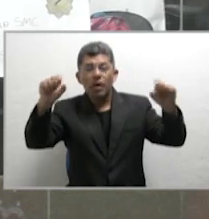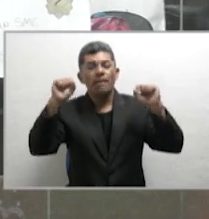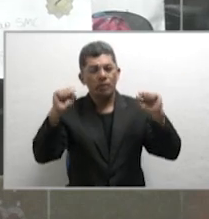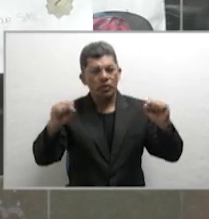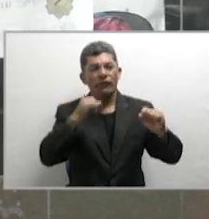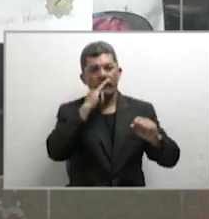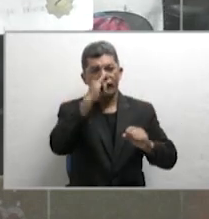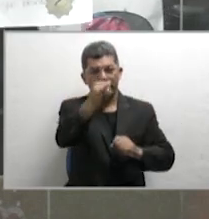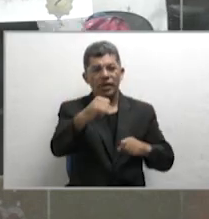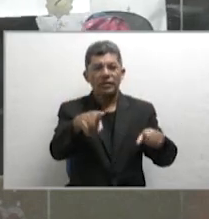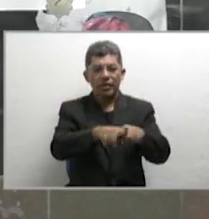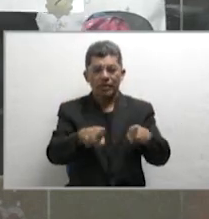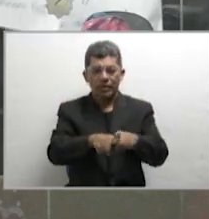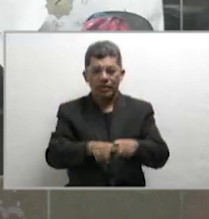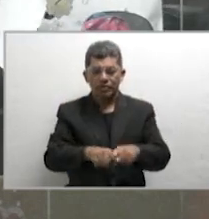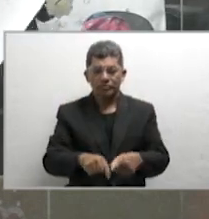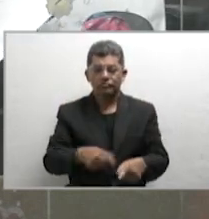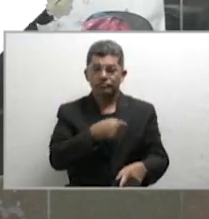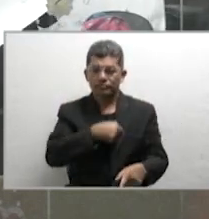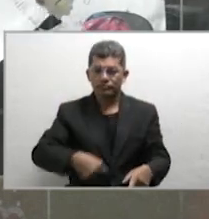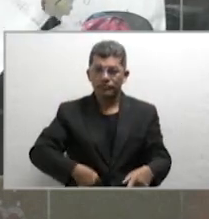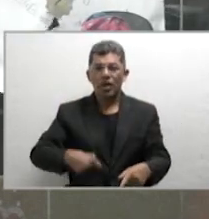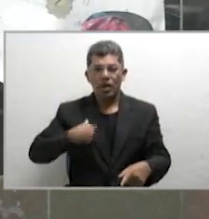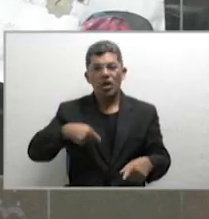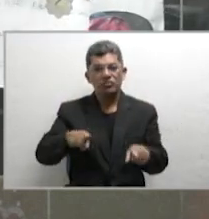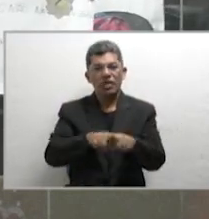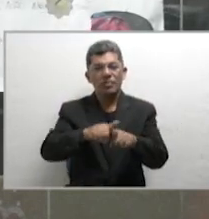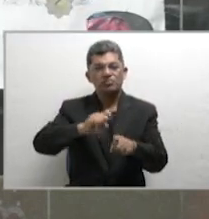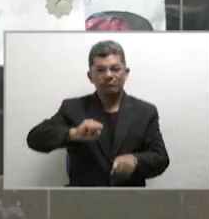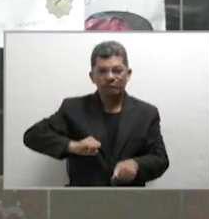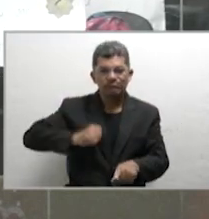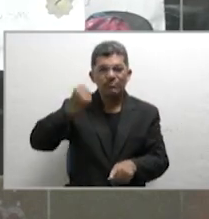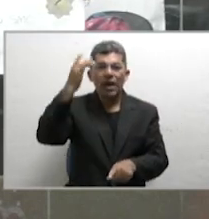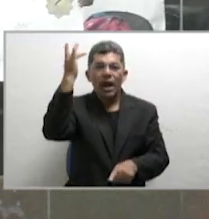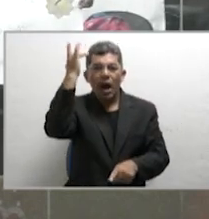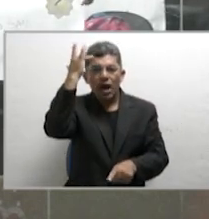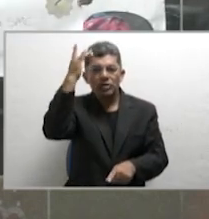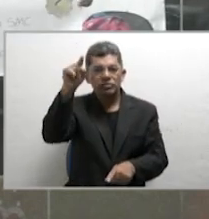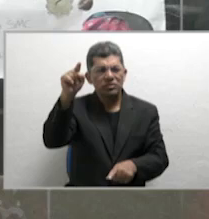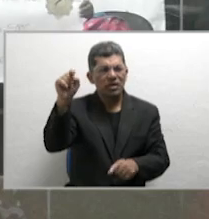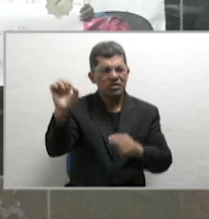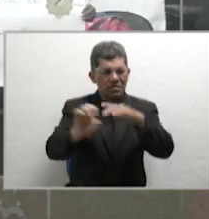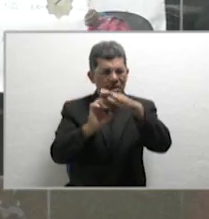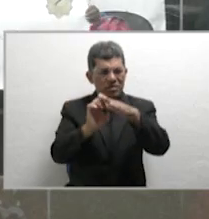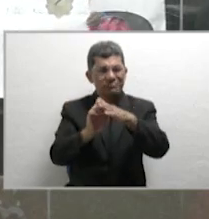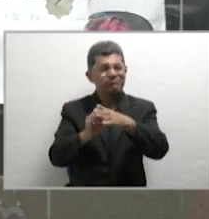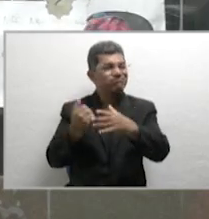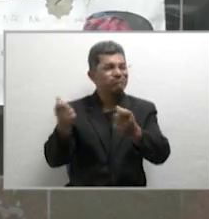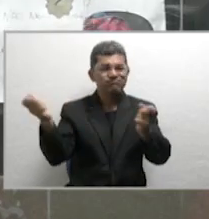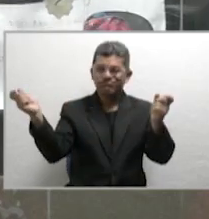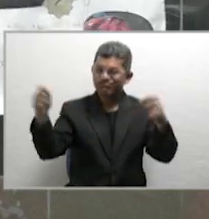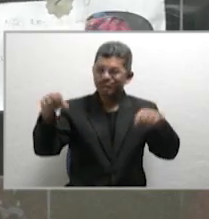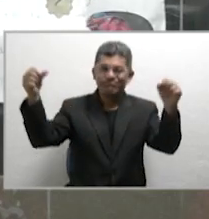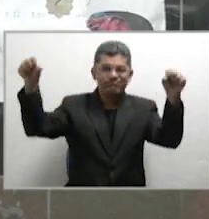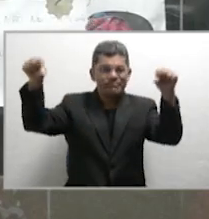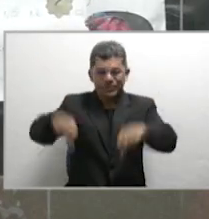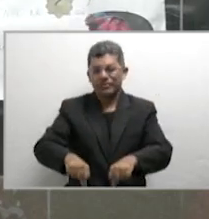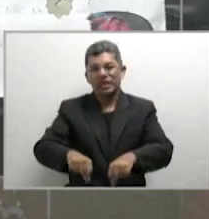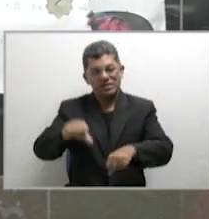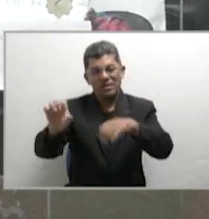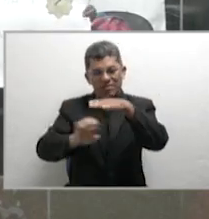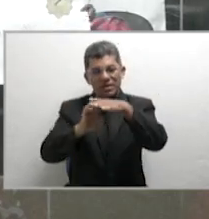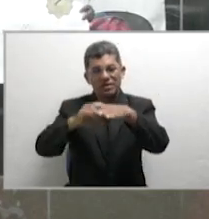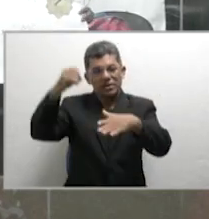mandato também. E quero dizer o quanto que eu repudio e acho essas atitudes totalmente arbitrárias,